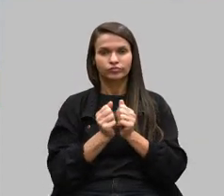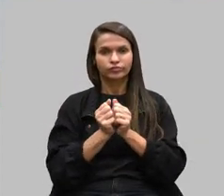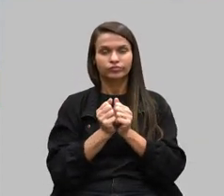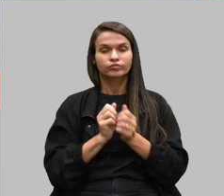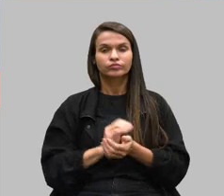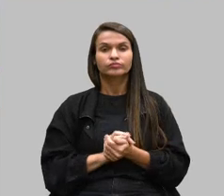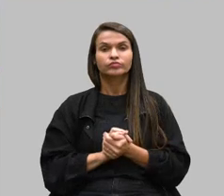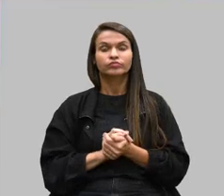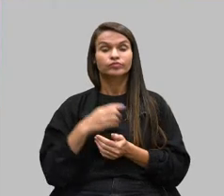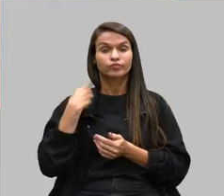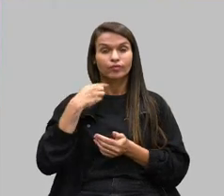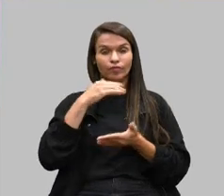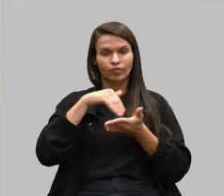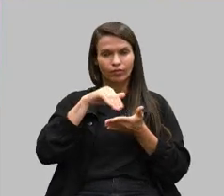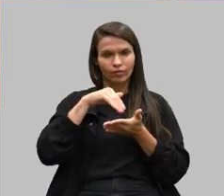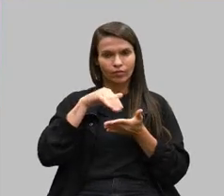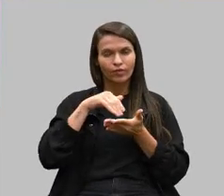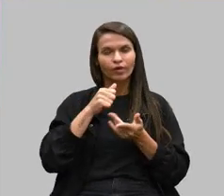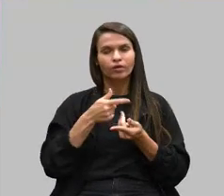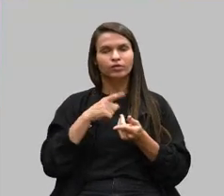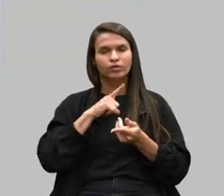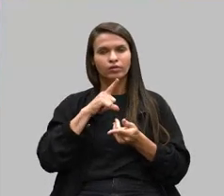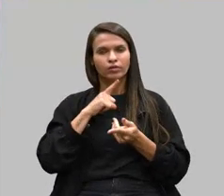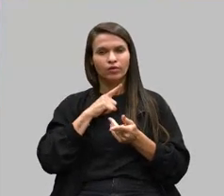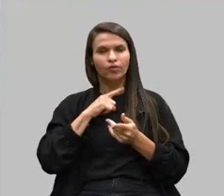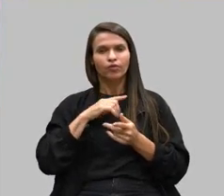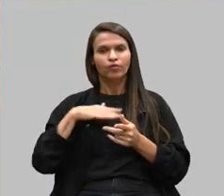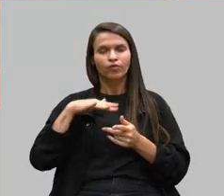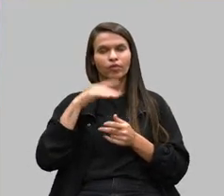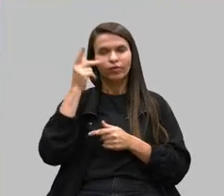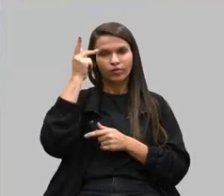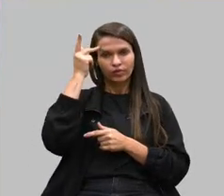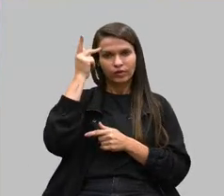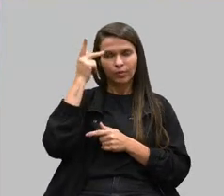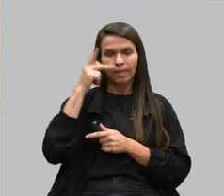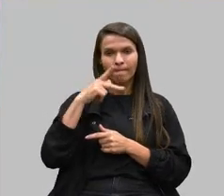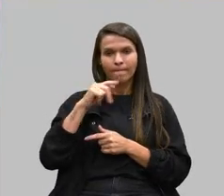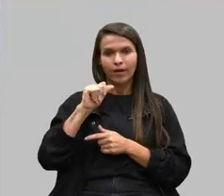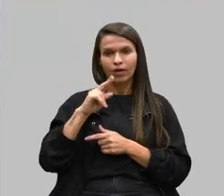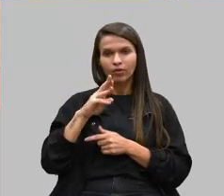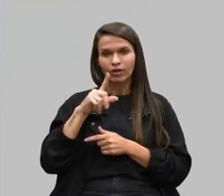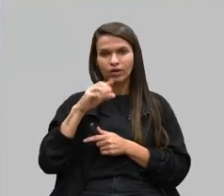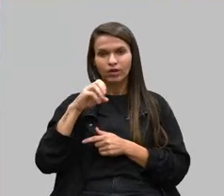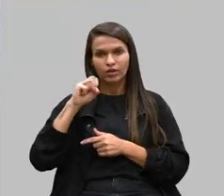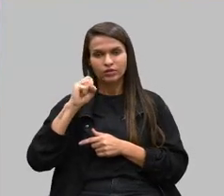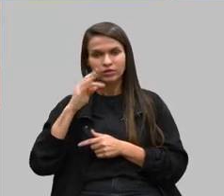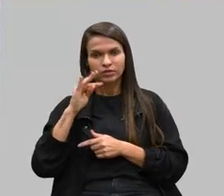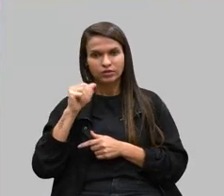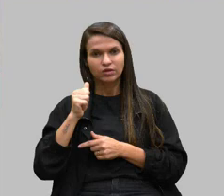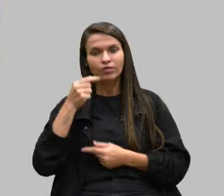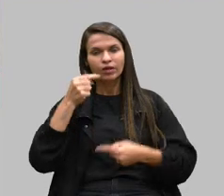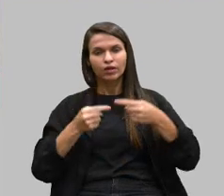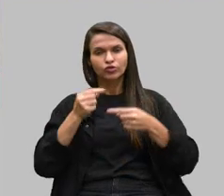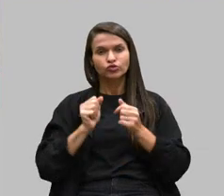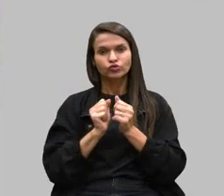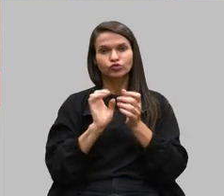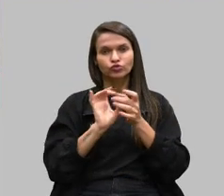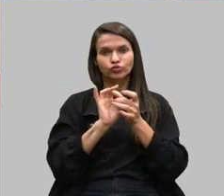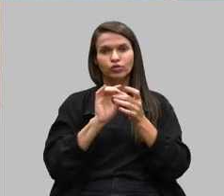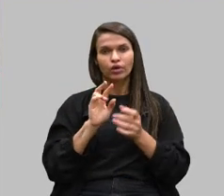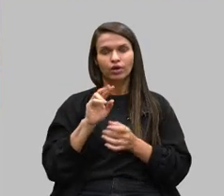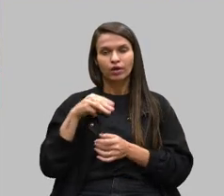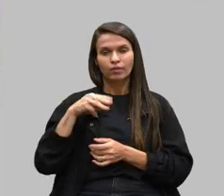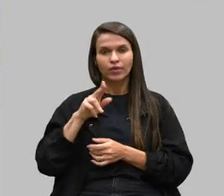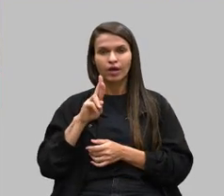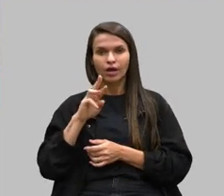secretário trouxe nessas discussões com relação à mala Paulista vai servir de lind cas pra gente poder essar discussões junto com a mrss Então